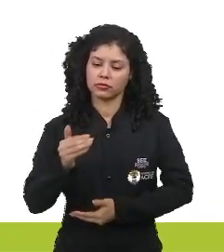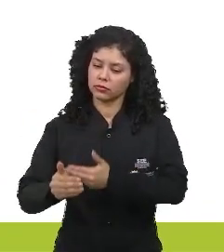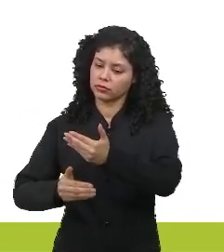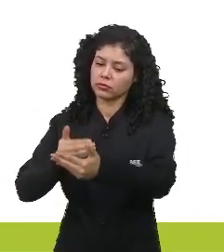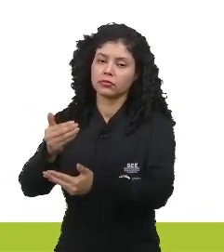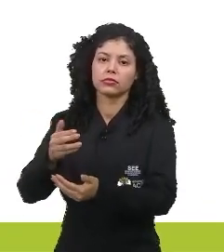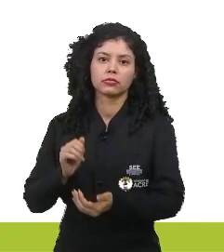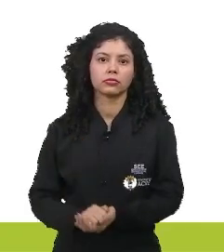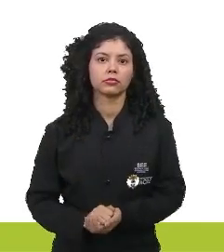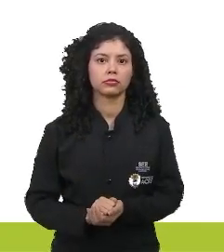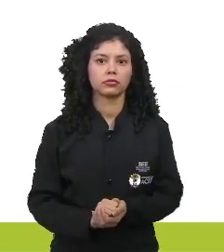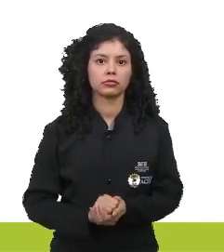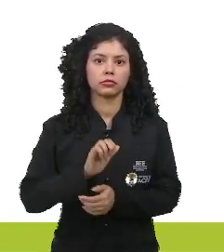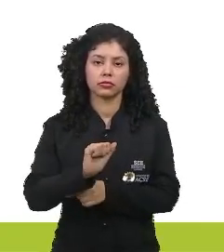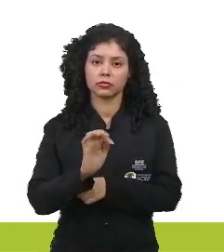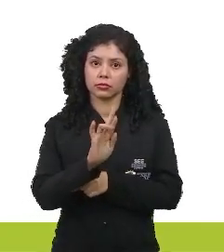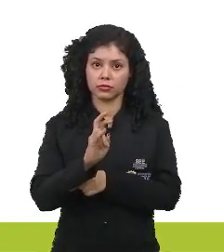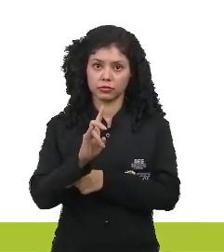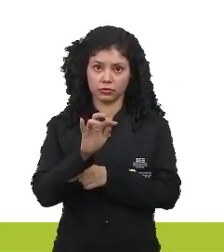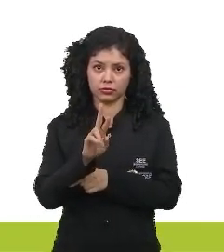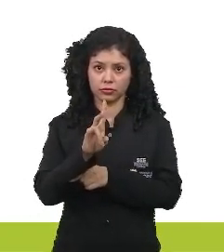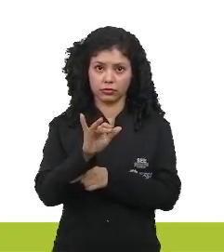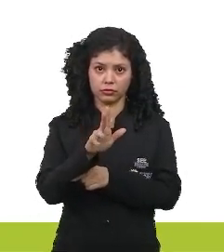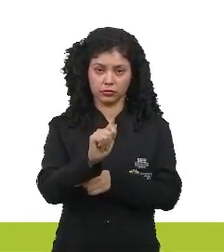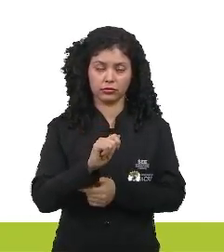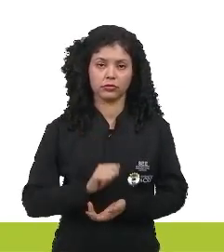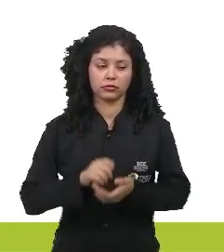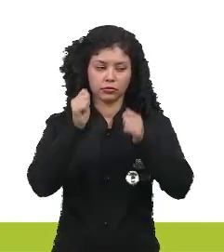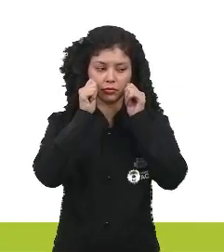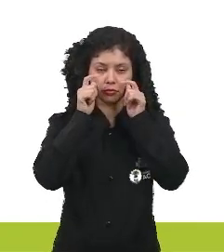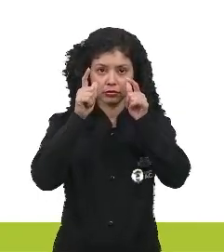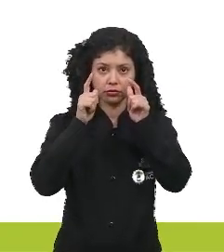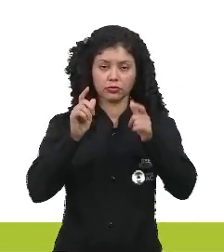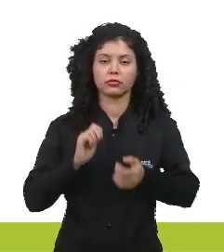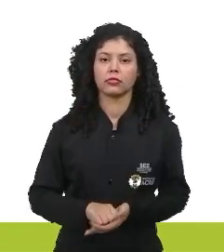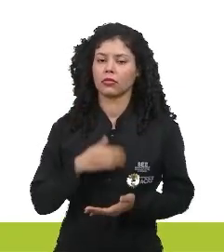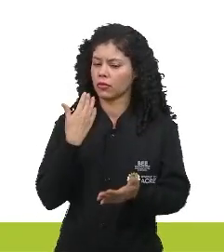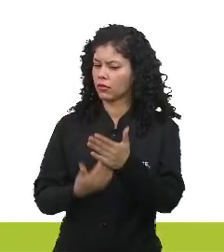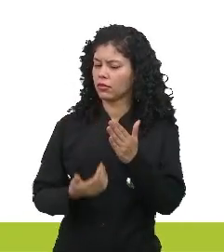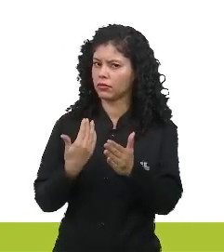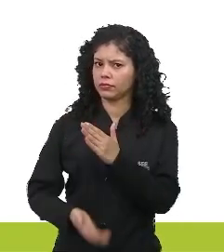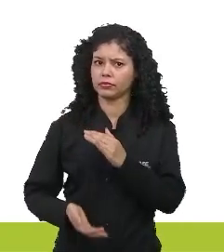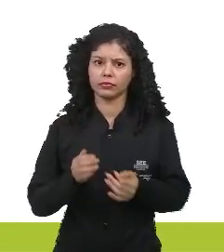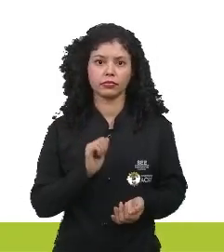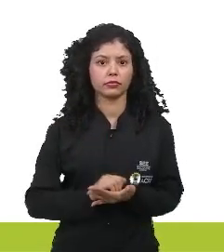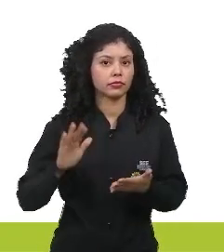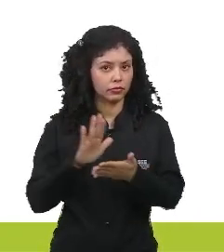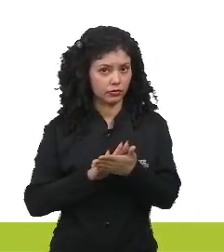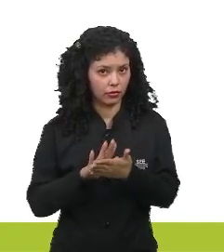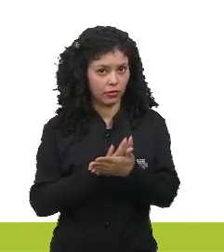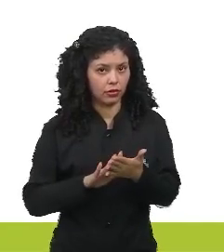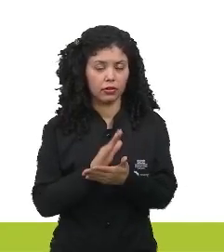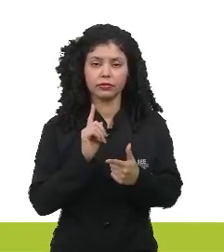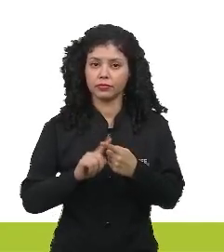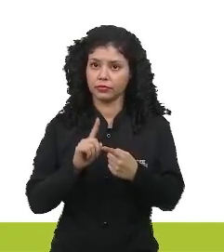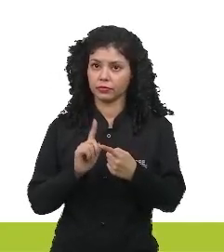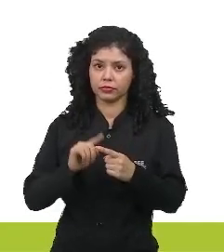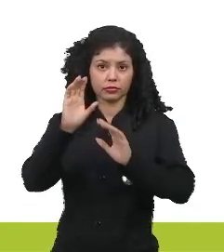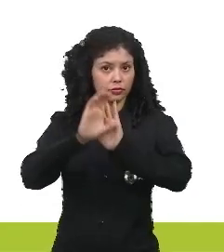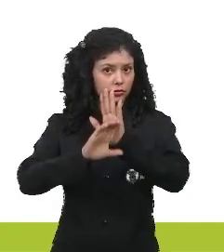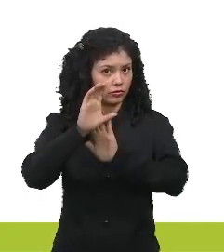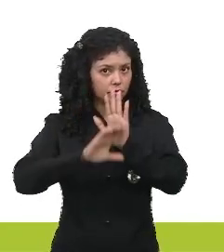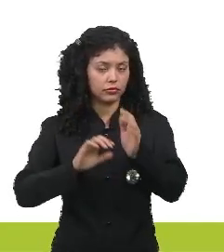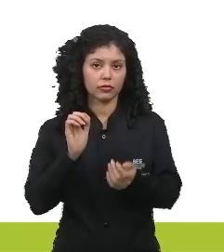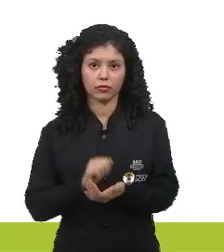processos abolicionistas. Então, fiquem bastante atentos para vocês não perderem aí nada, porque é um